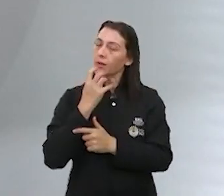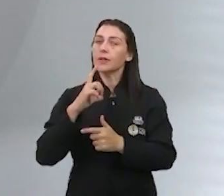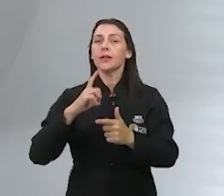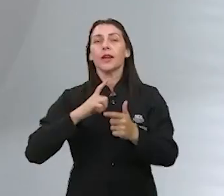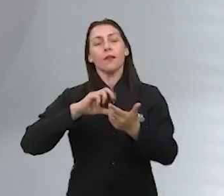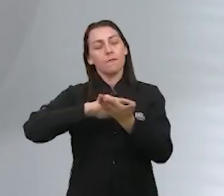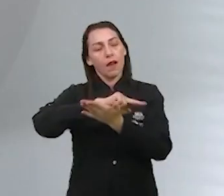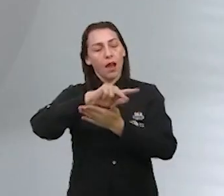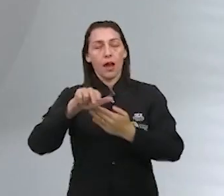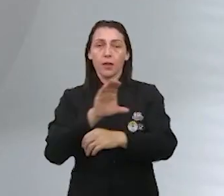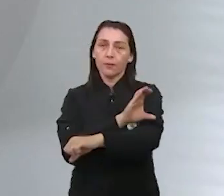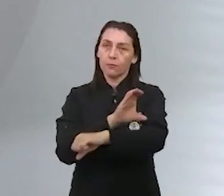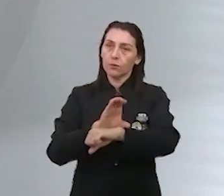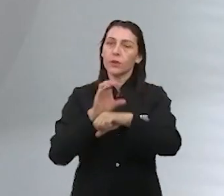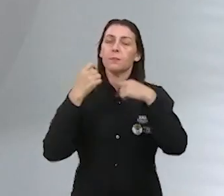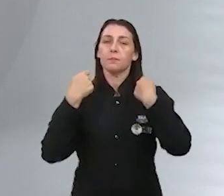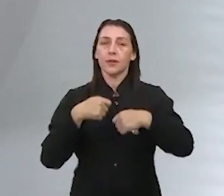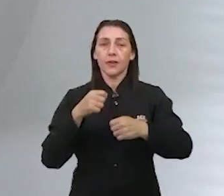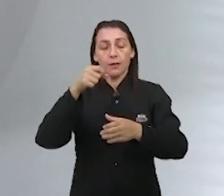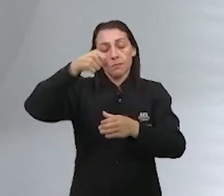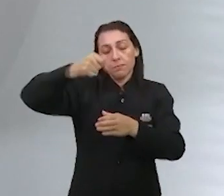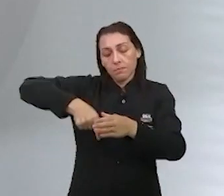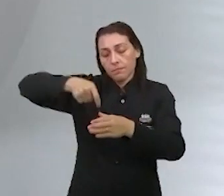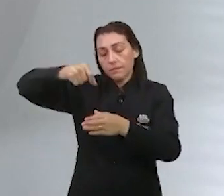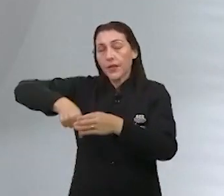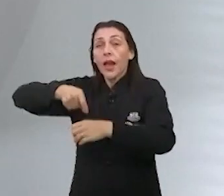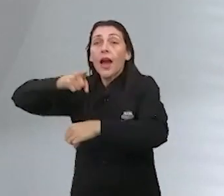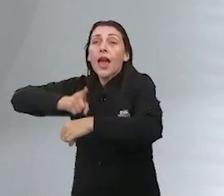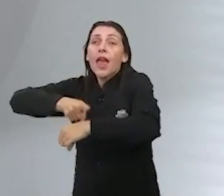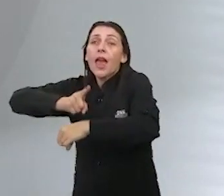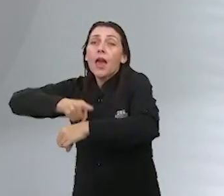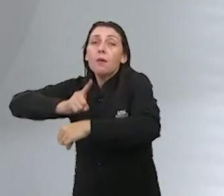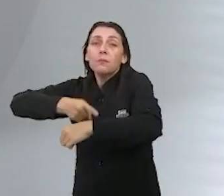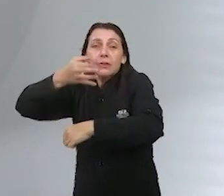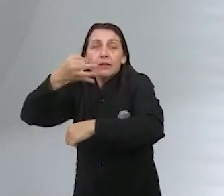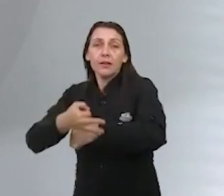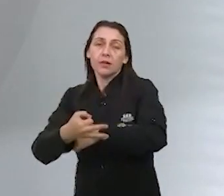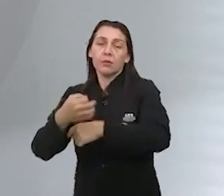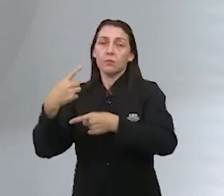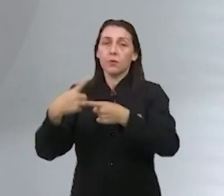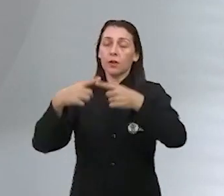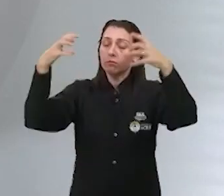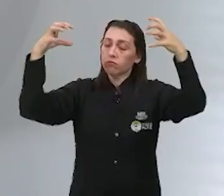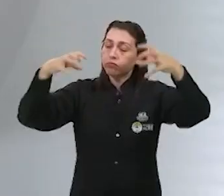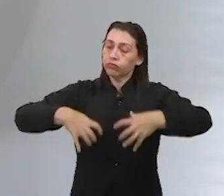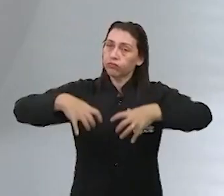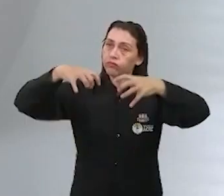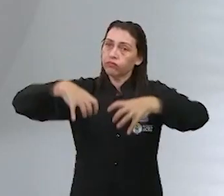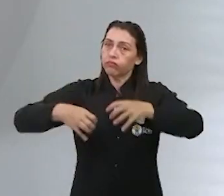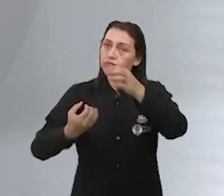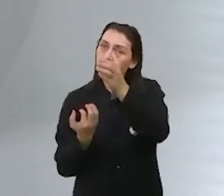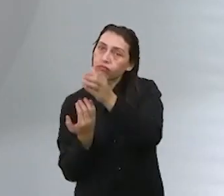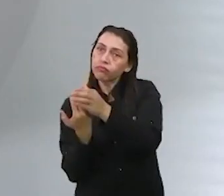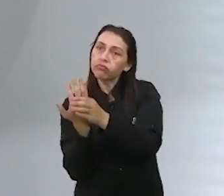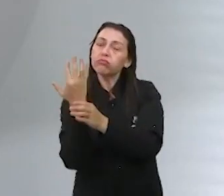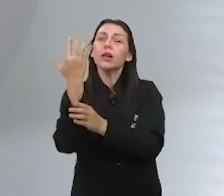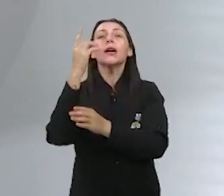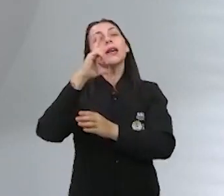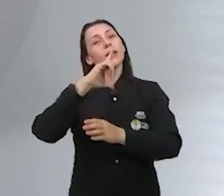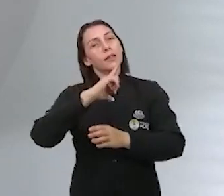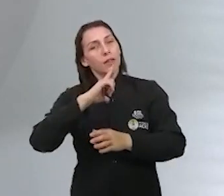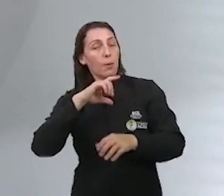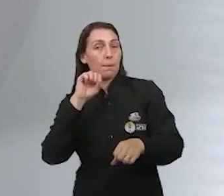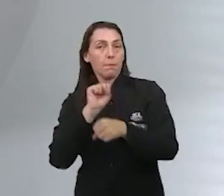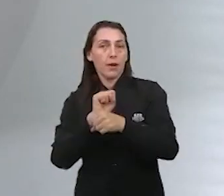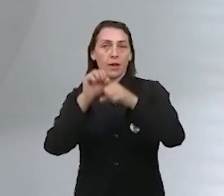várias culturas que precisam ser plantadas naquela época do ano, porque ali vai chover, ou porque ali vai ter uma estiagem,